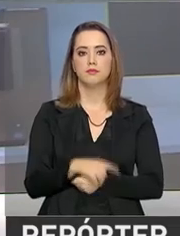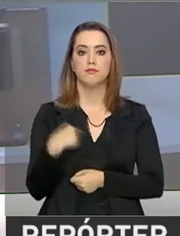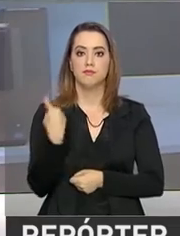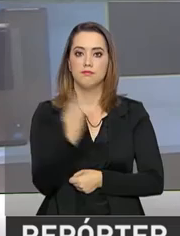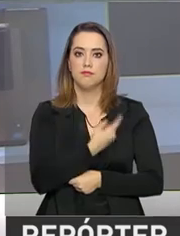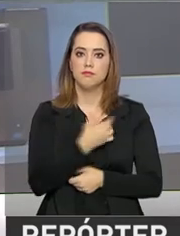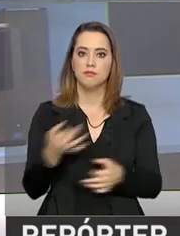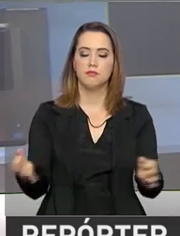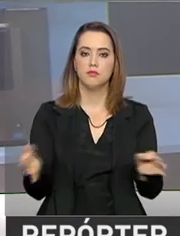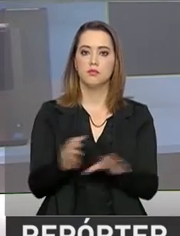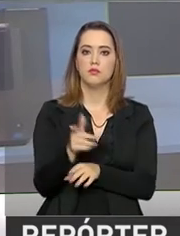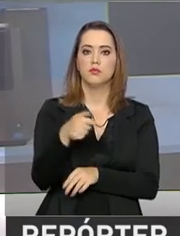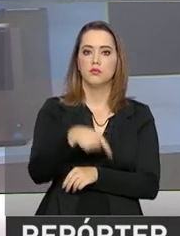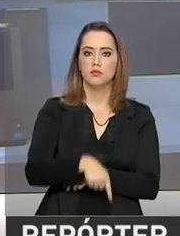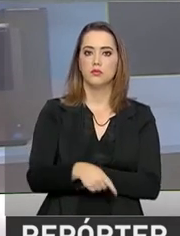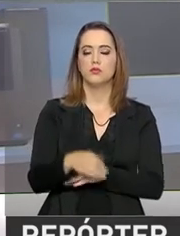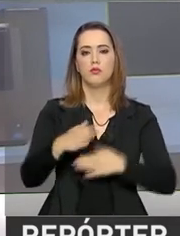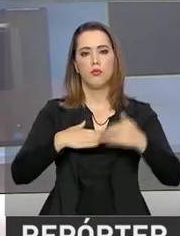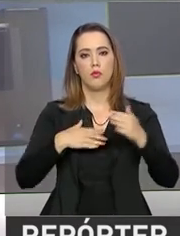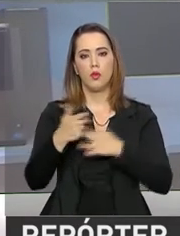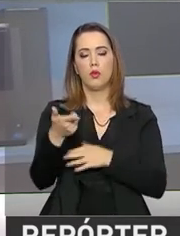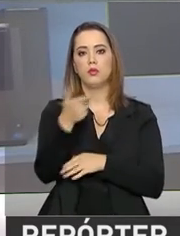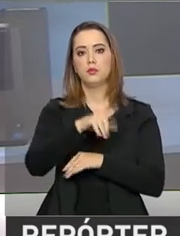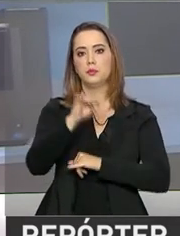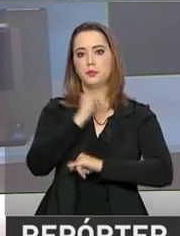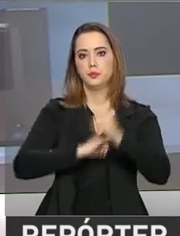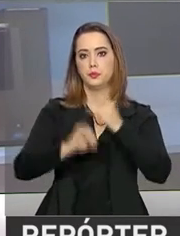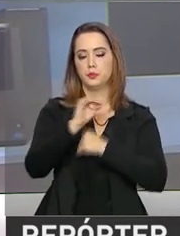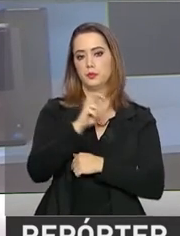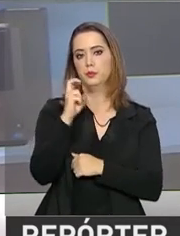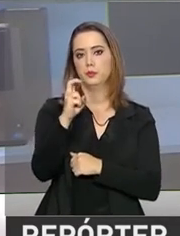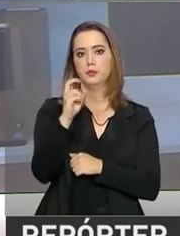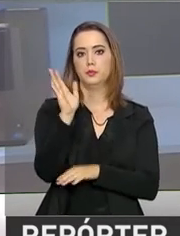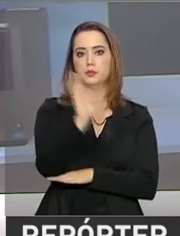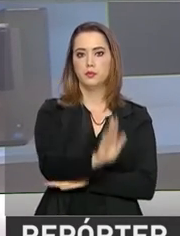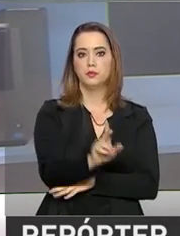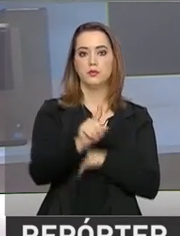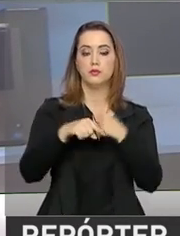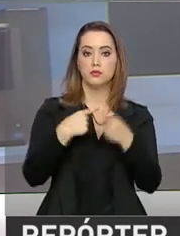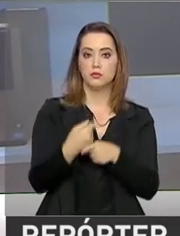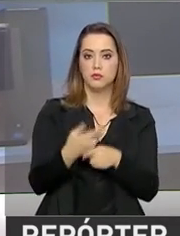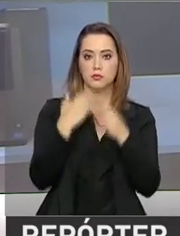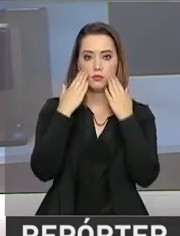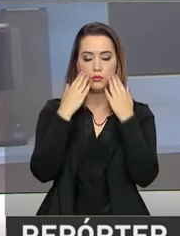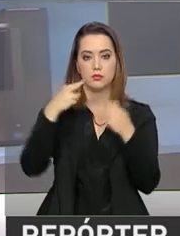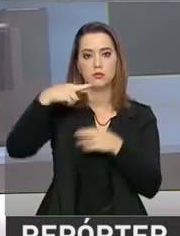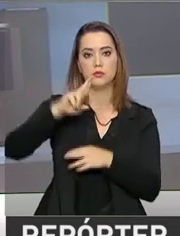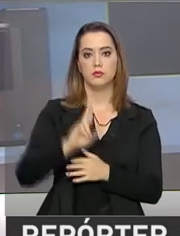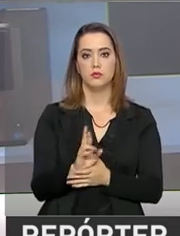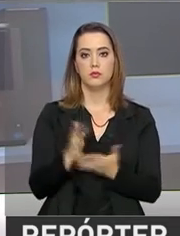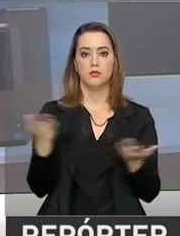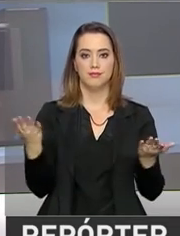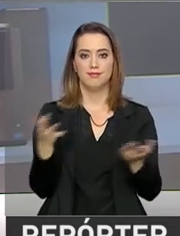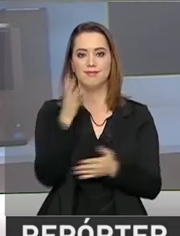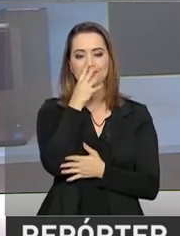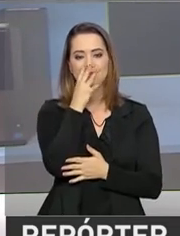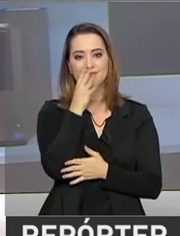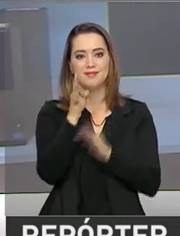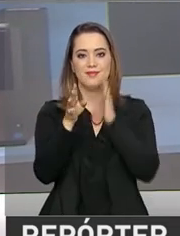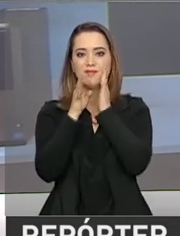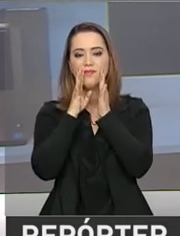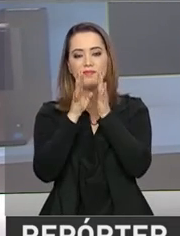o que nós ficamos por aqui voltamos a qualquer momento com outras informações ou as cinco da tarde na próxima edição do repórter NBR